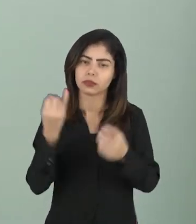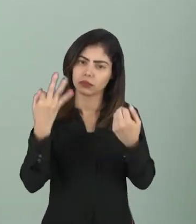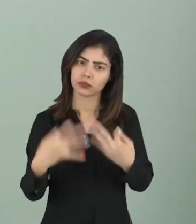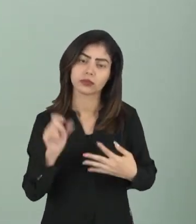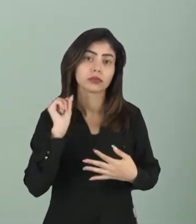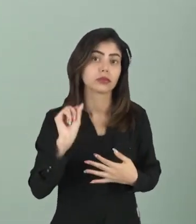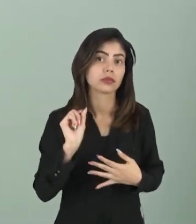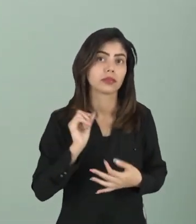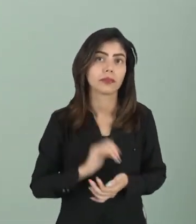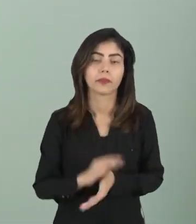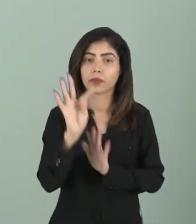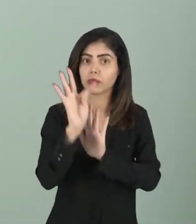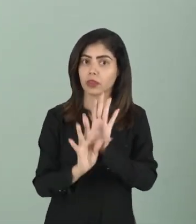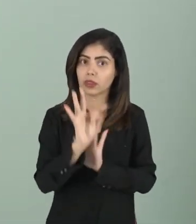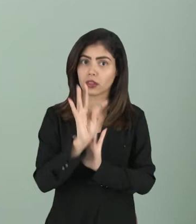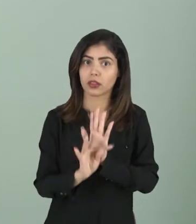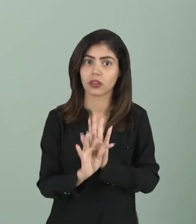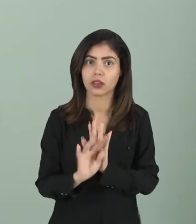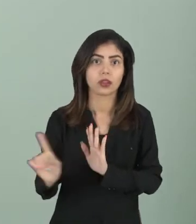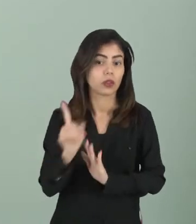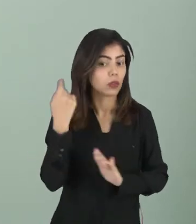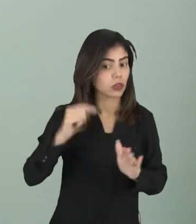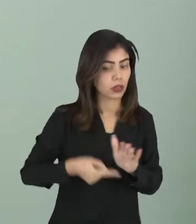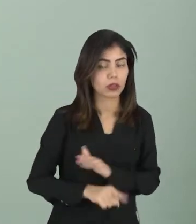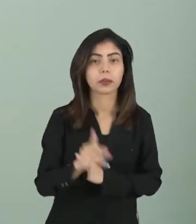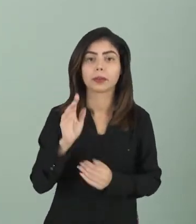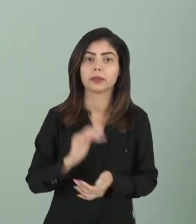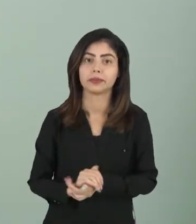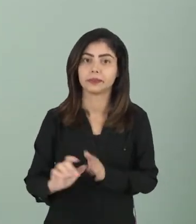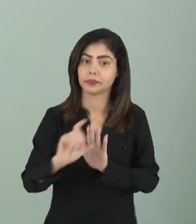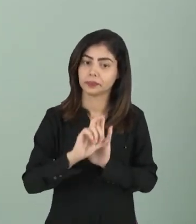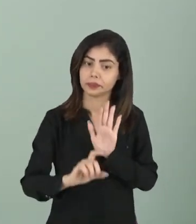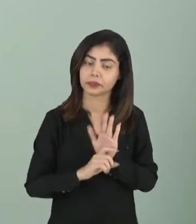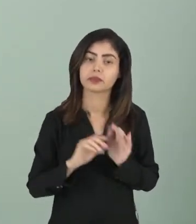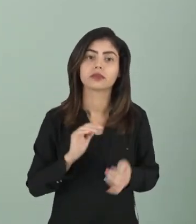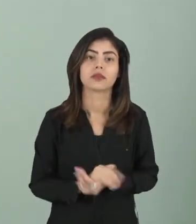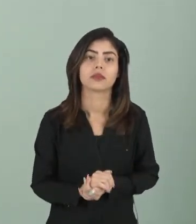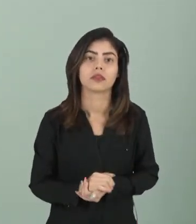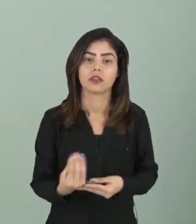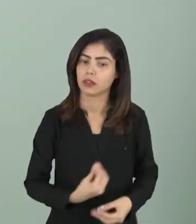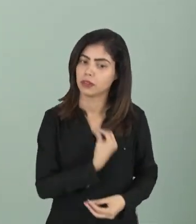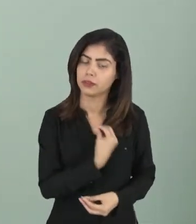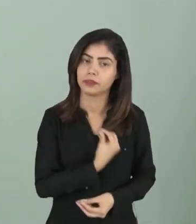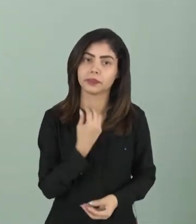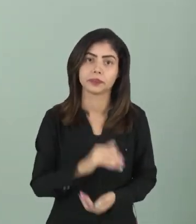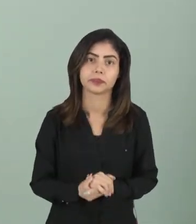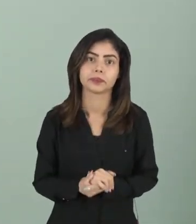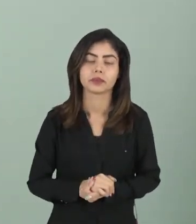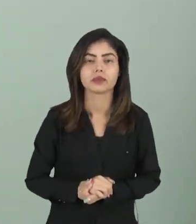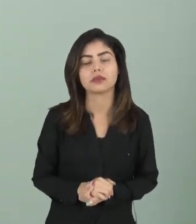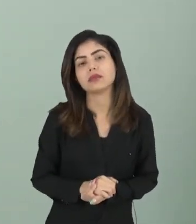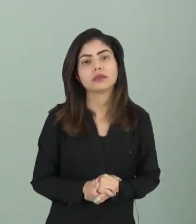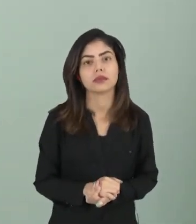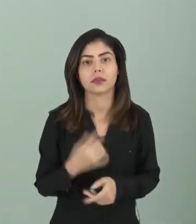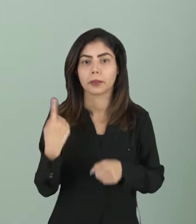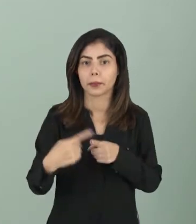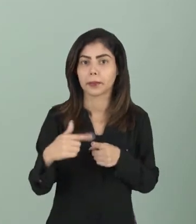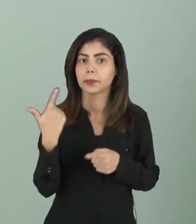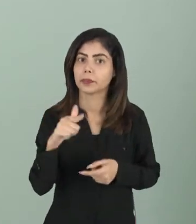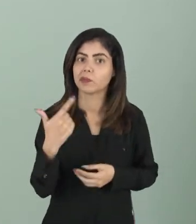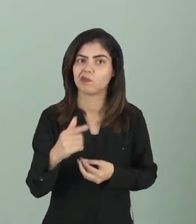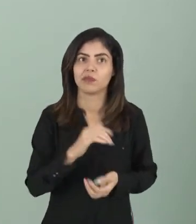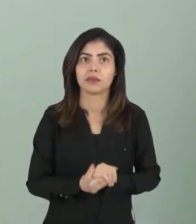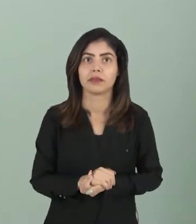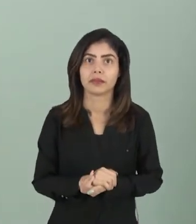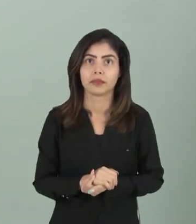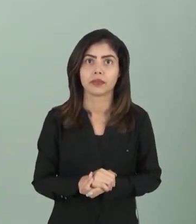essa construção textual não está dentro dos nossos parâmetros, né, de vivência, de cotidiano. Por quê? Porque nós não temos rinhas de